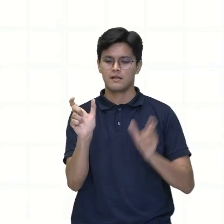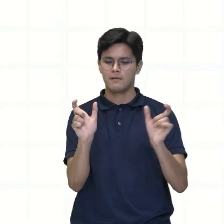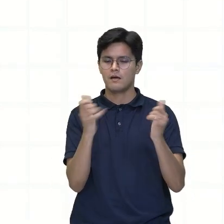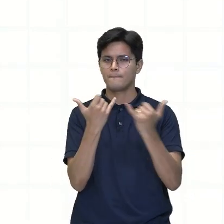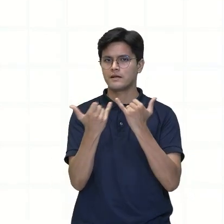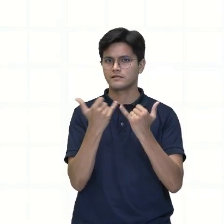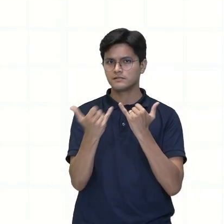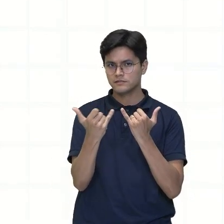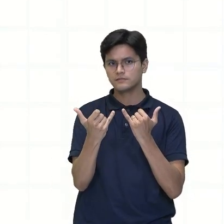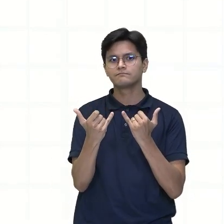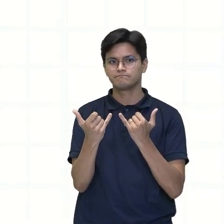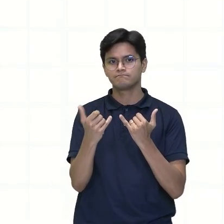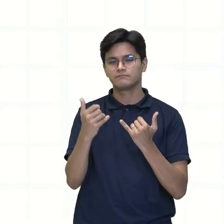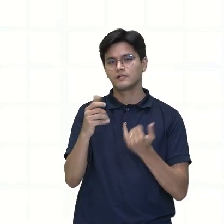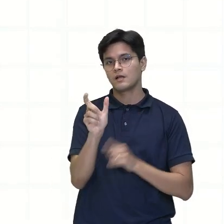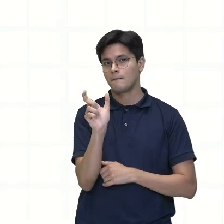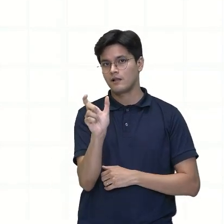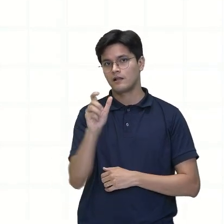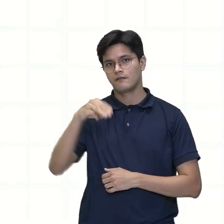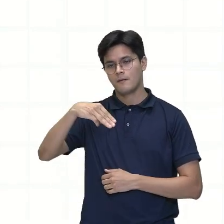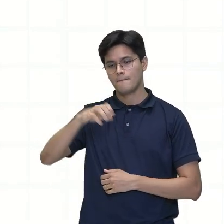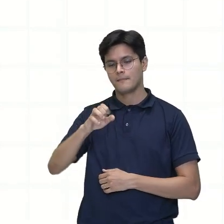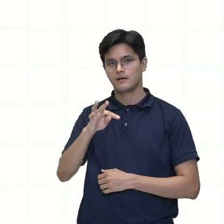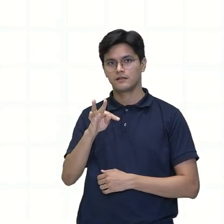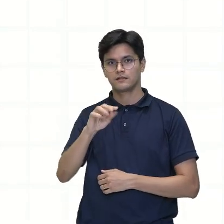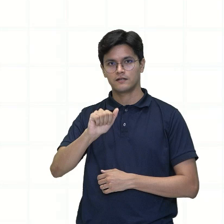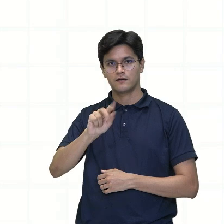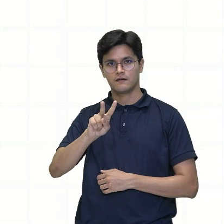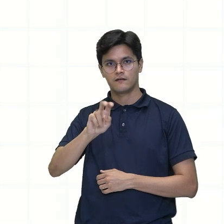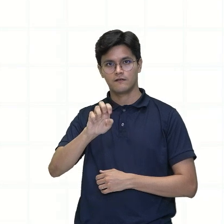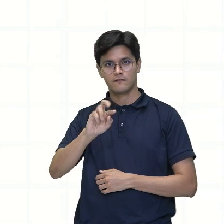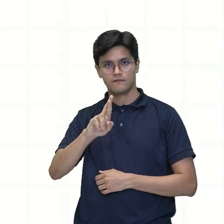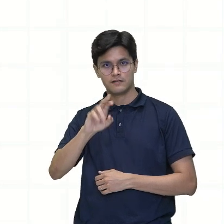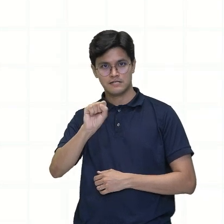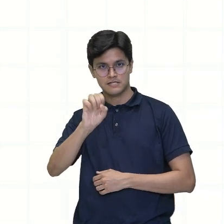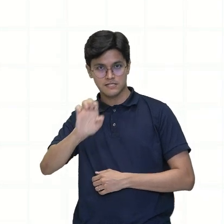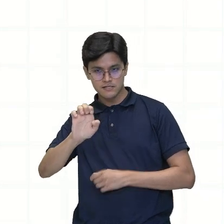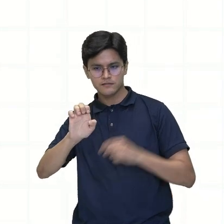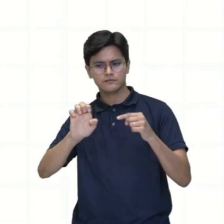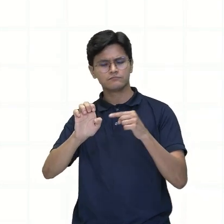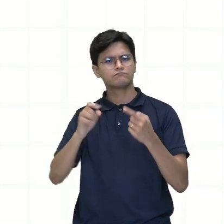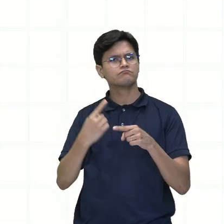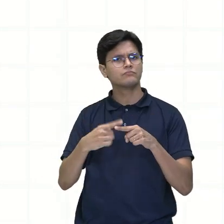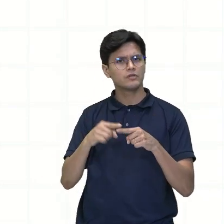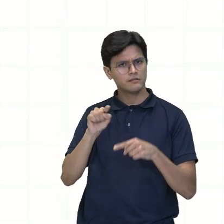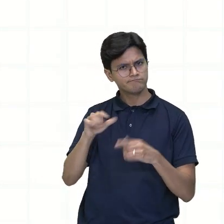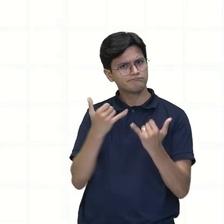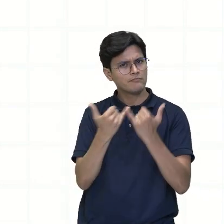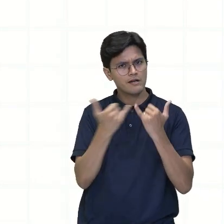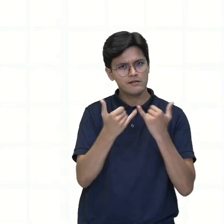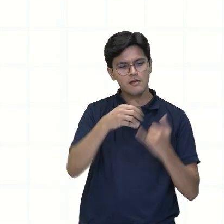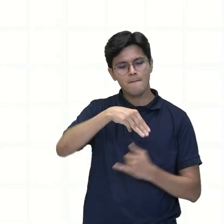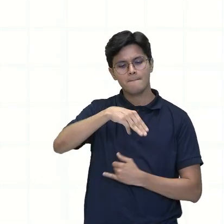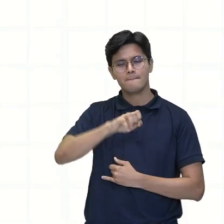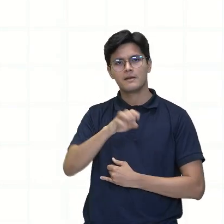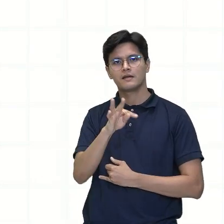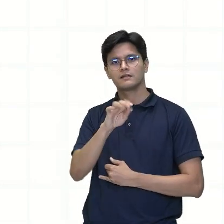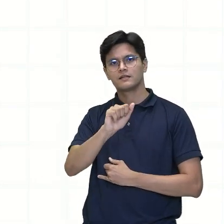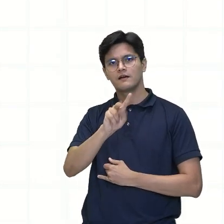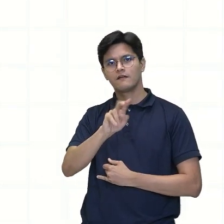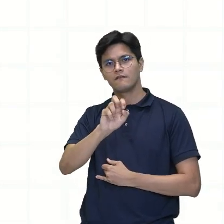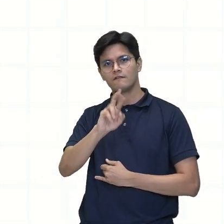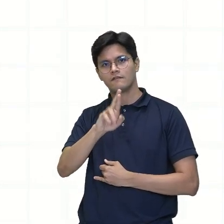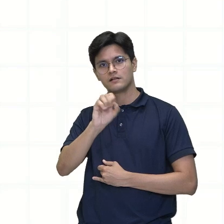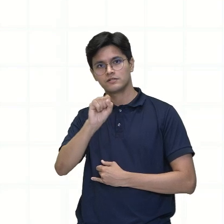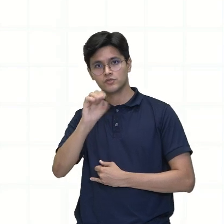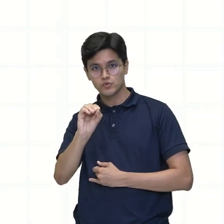né? Por quê? Só trocar o E do final pelo O. Metaverso, metaverso, ok? Virtual world.